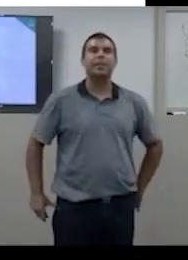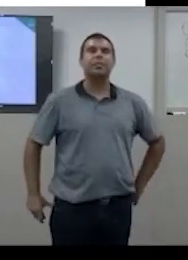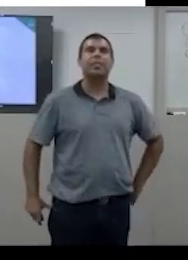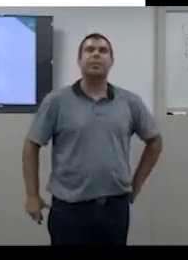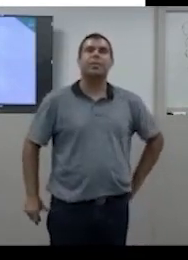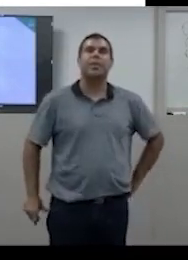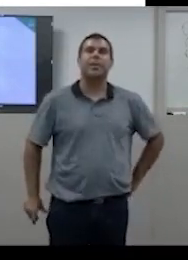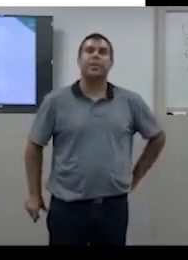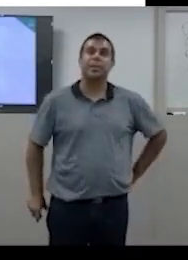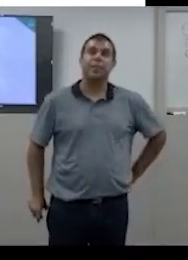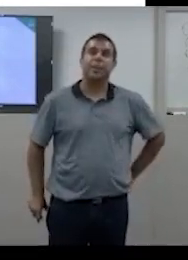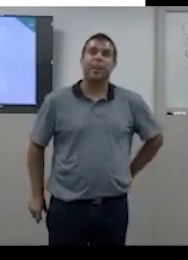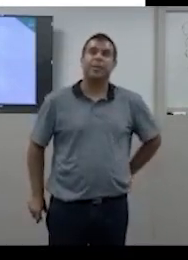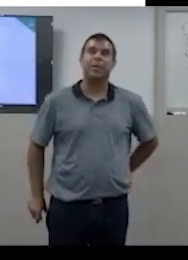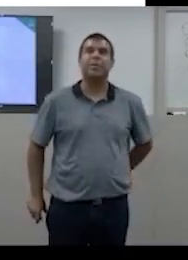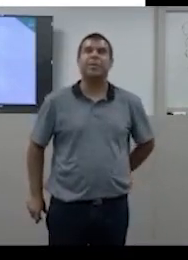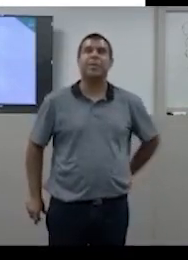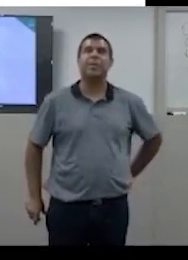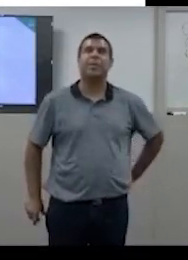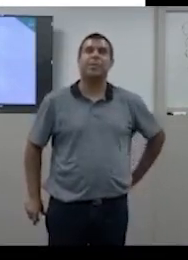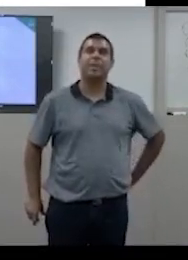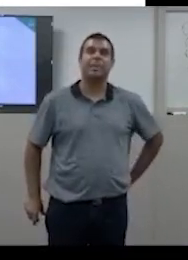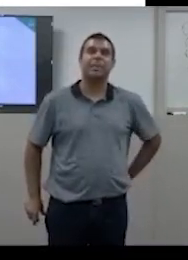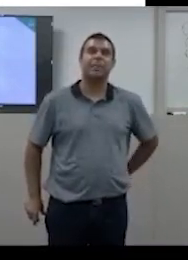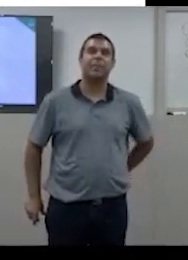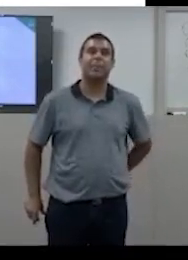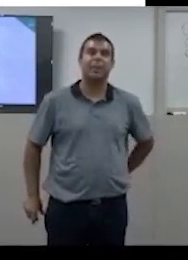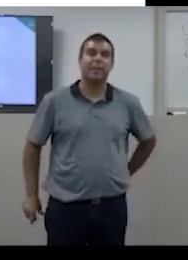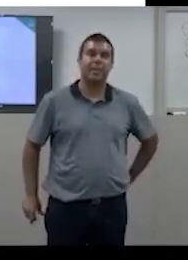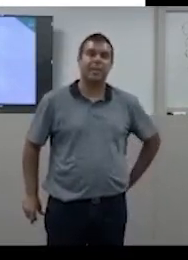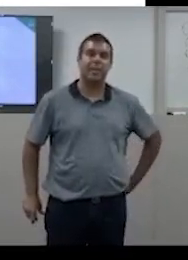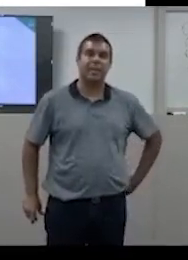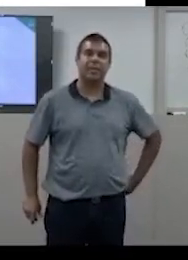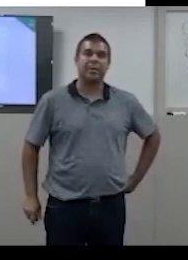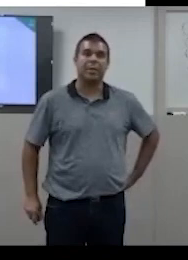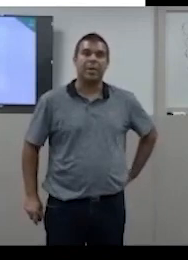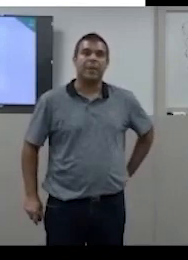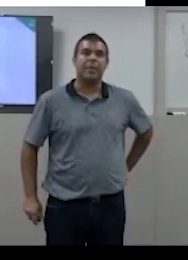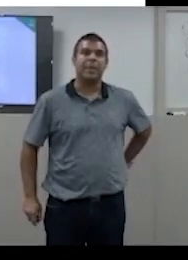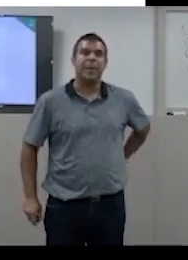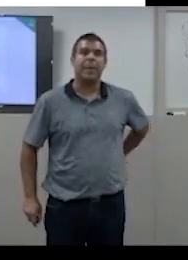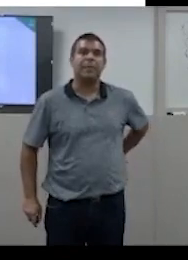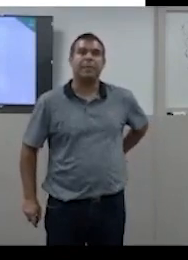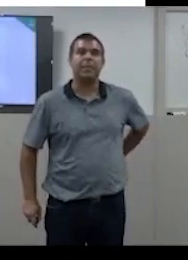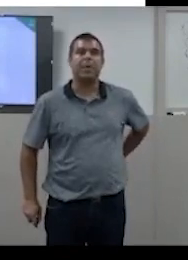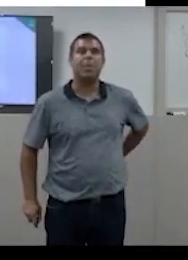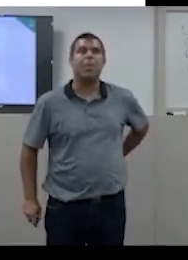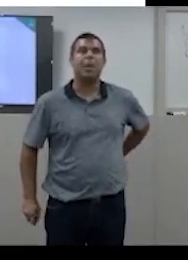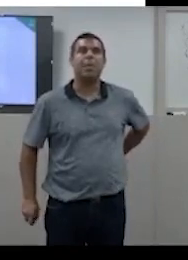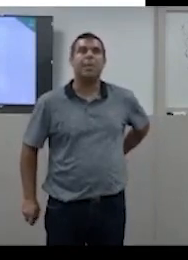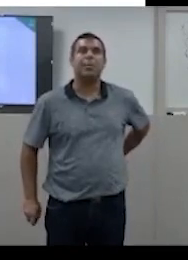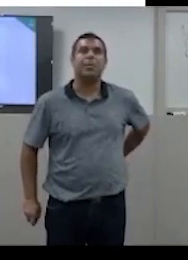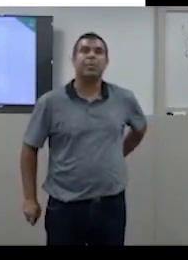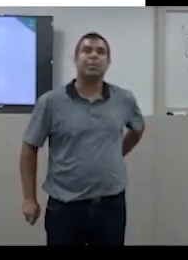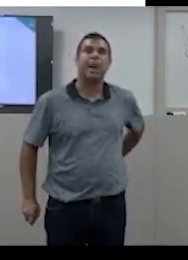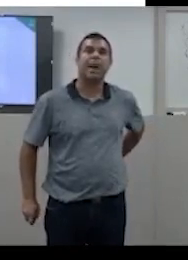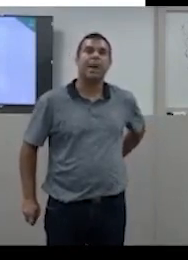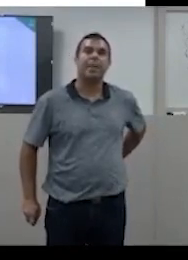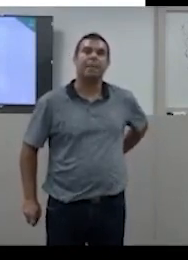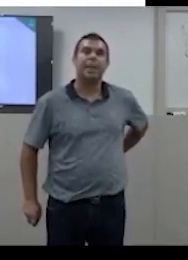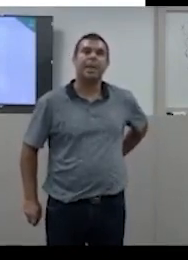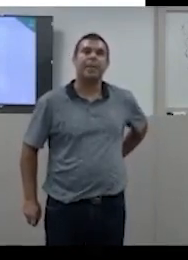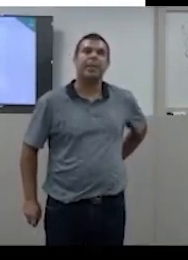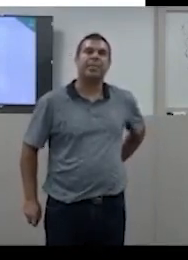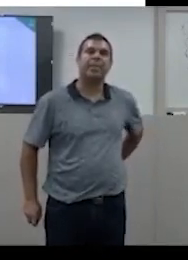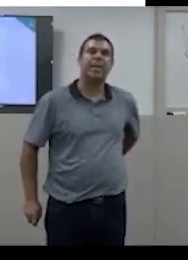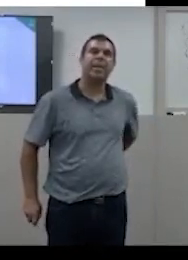ali, ó. Analisando o diagrama de fases hipotético representado no esquema na figura a seguir. Então assim, ó, vamos pegar ali, pessoal, o que representa os pontos